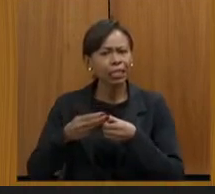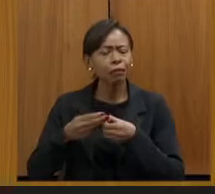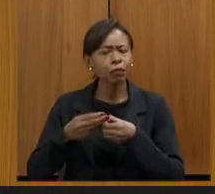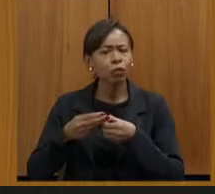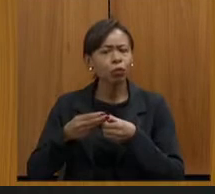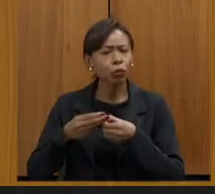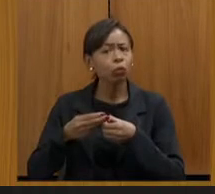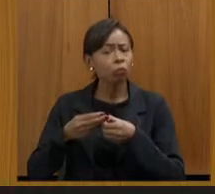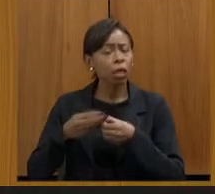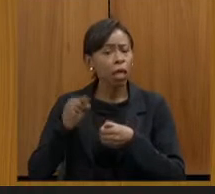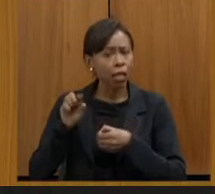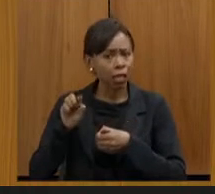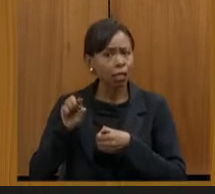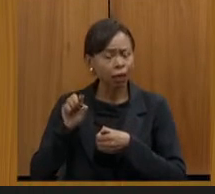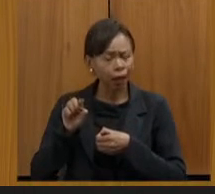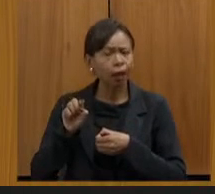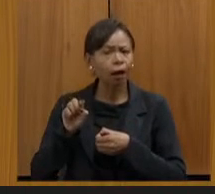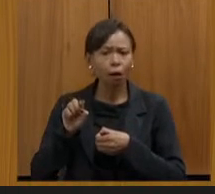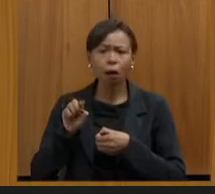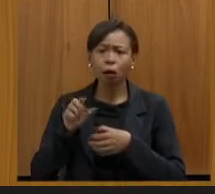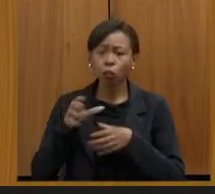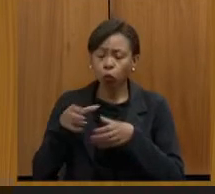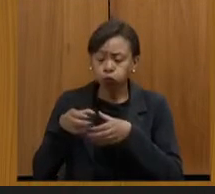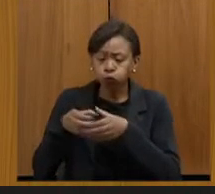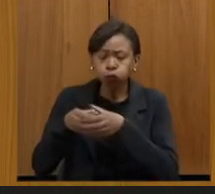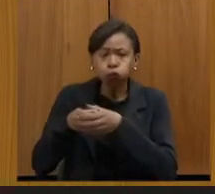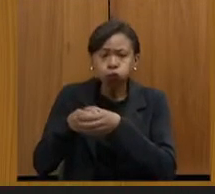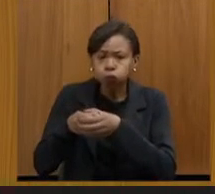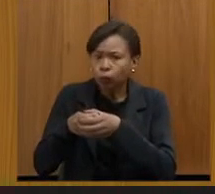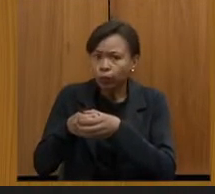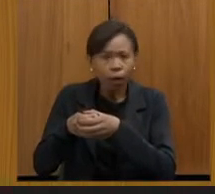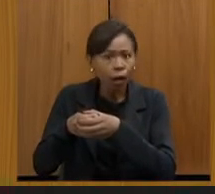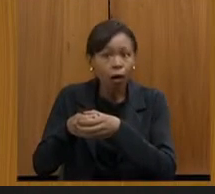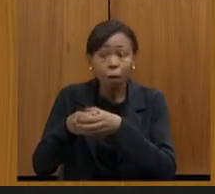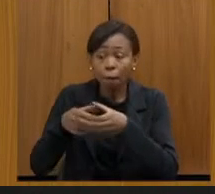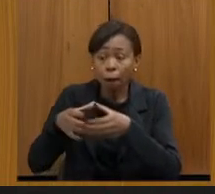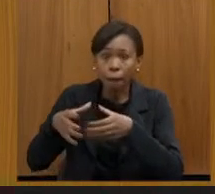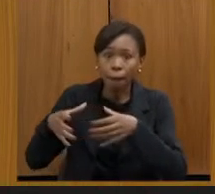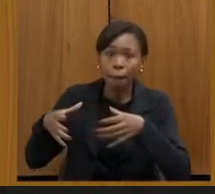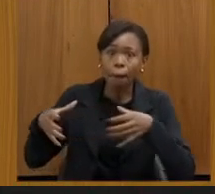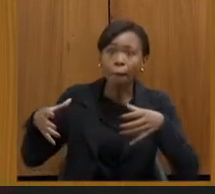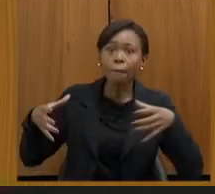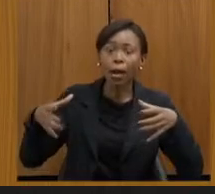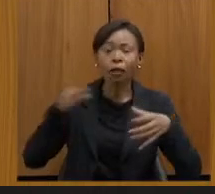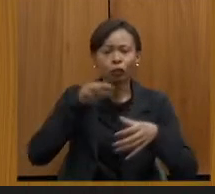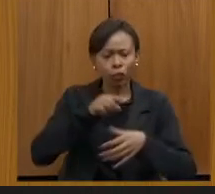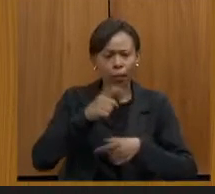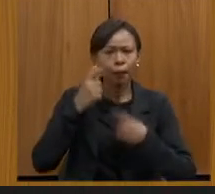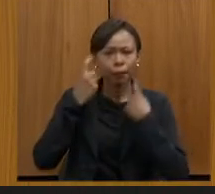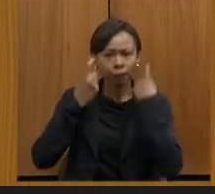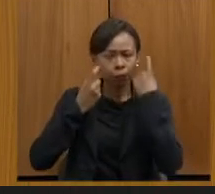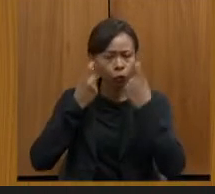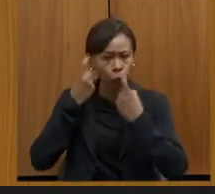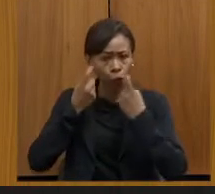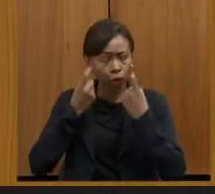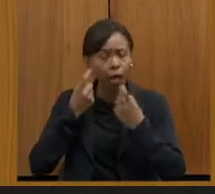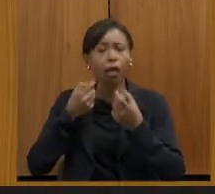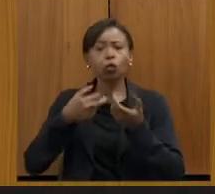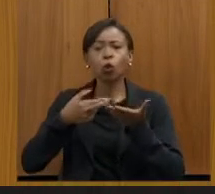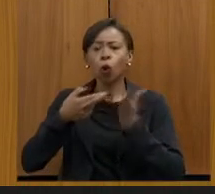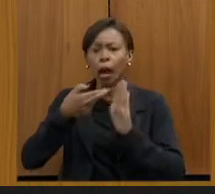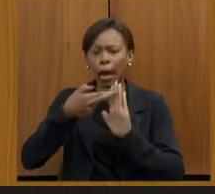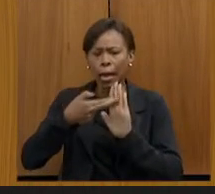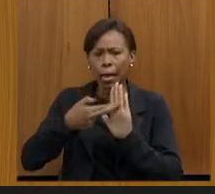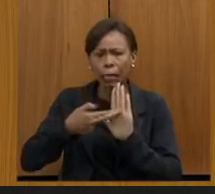da região. Então, não está só no núcleo, está também preocupado em chegar à regularização